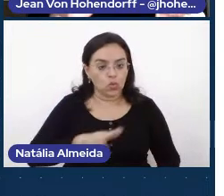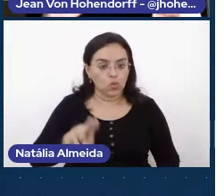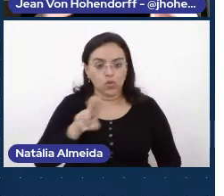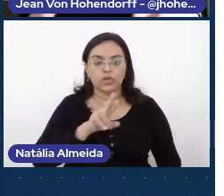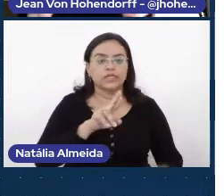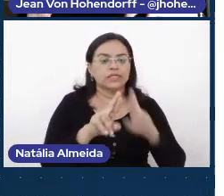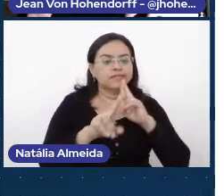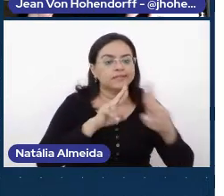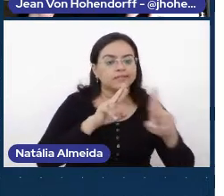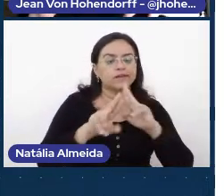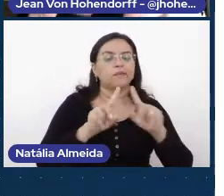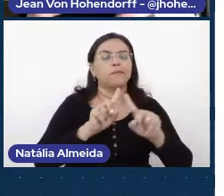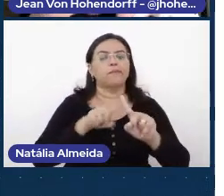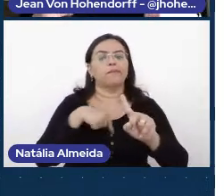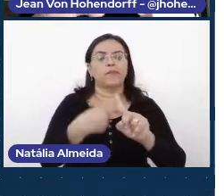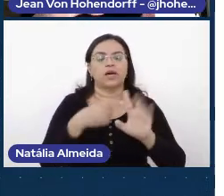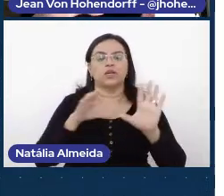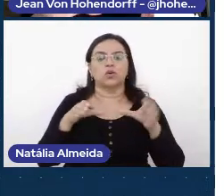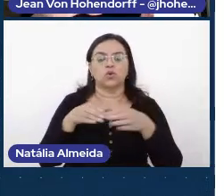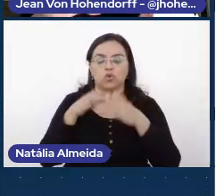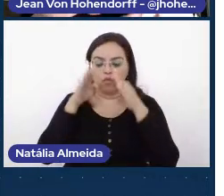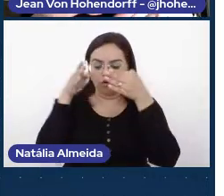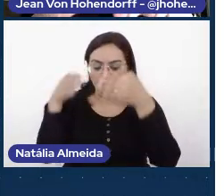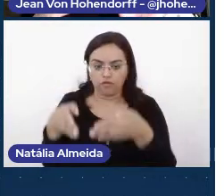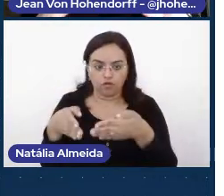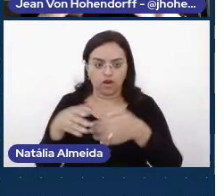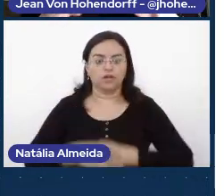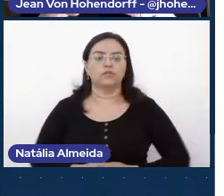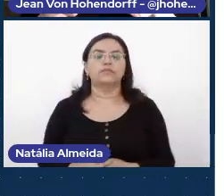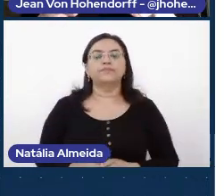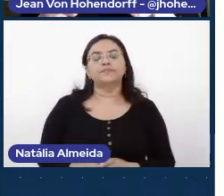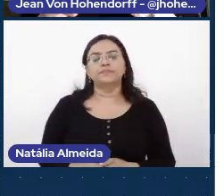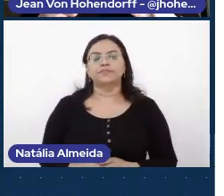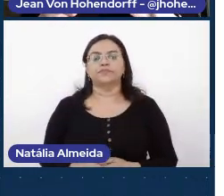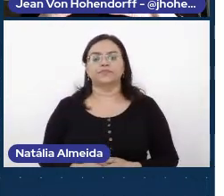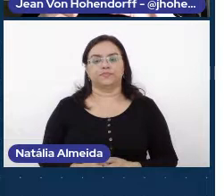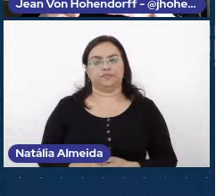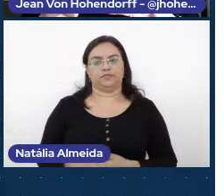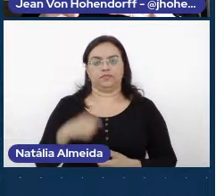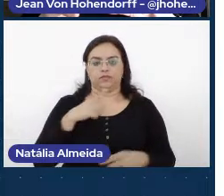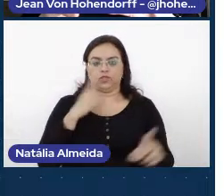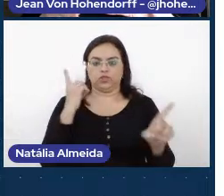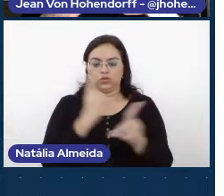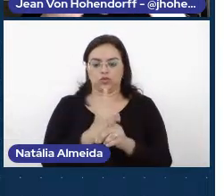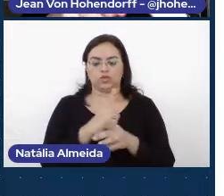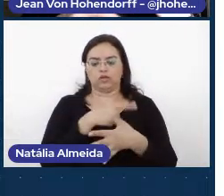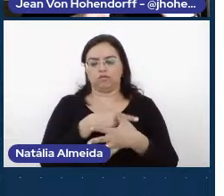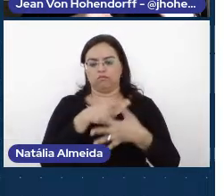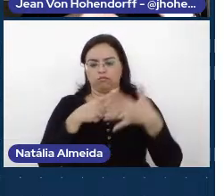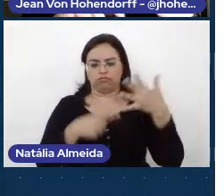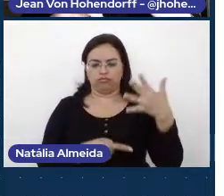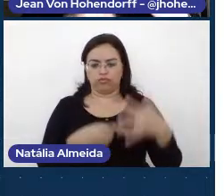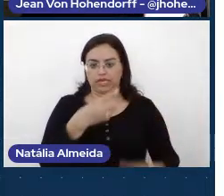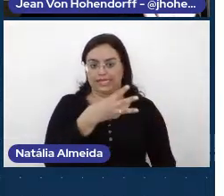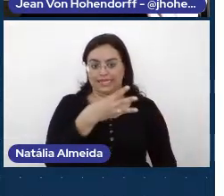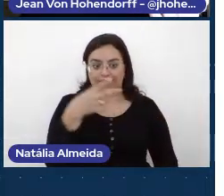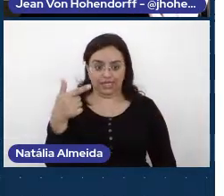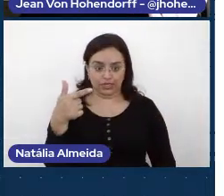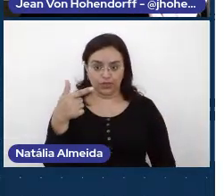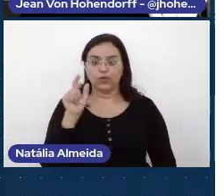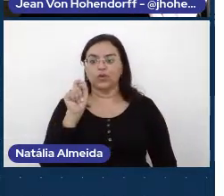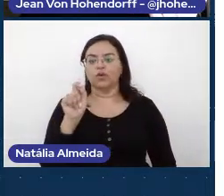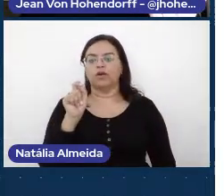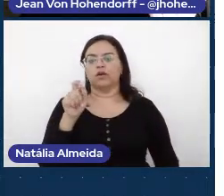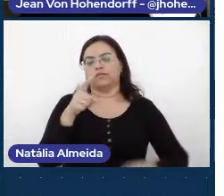também esses 32 itens, então vou focar neles um pouquinho agora. Eles dizem respeito à equipe